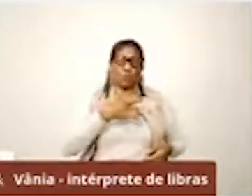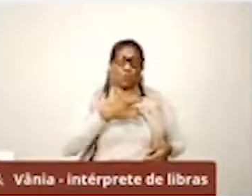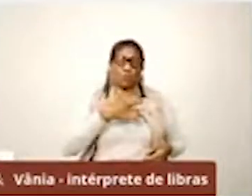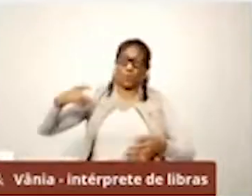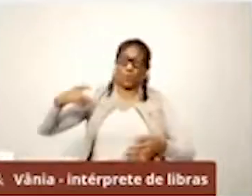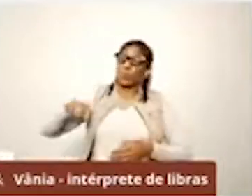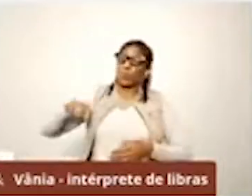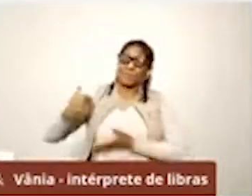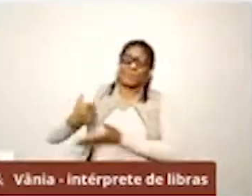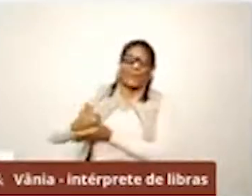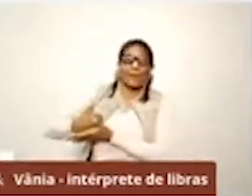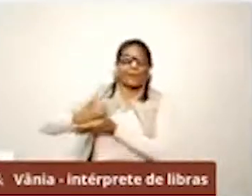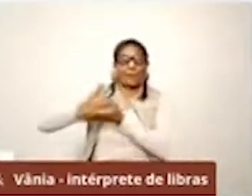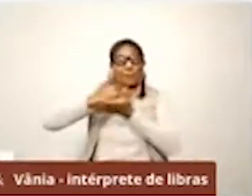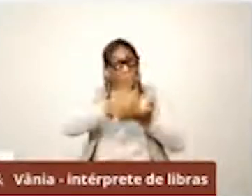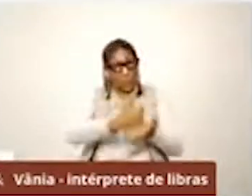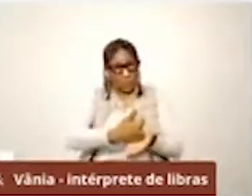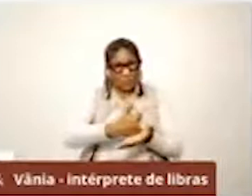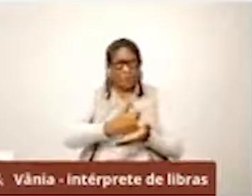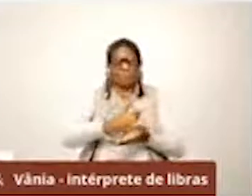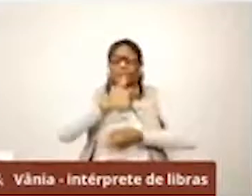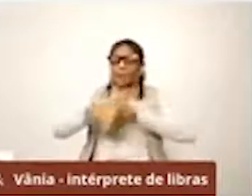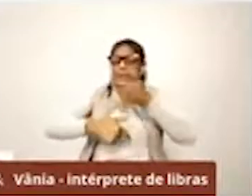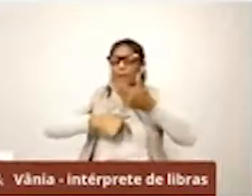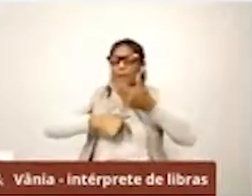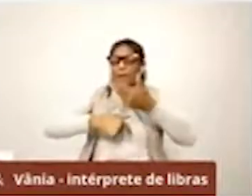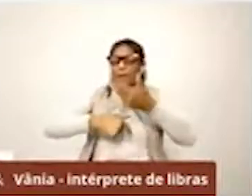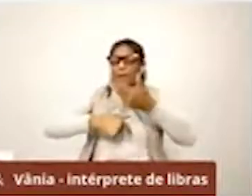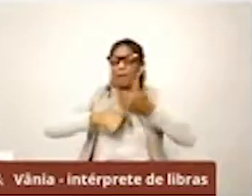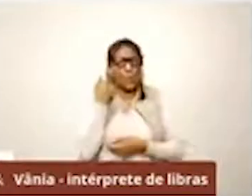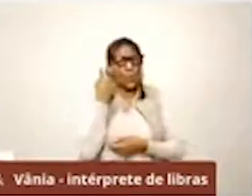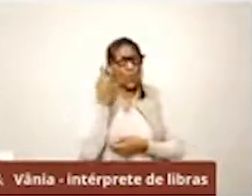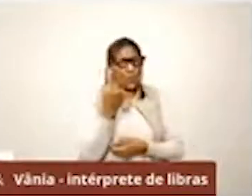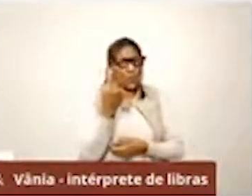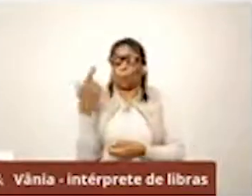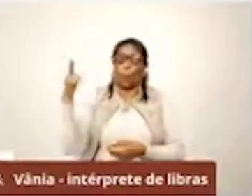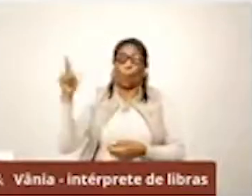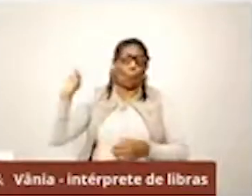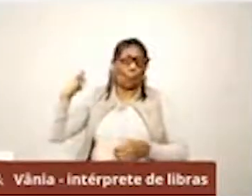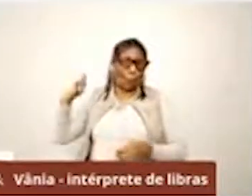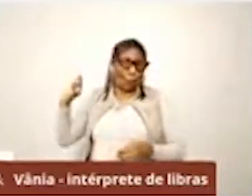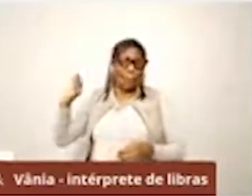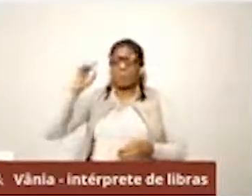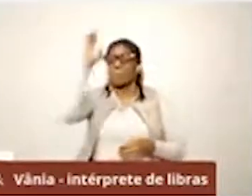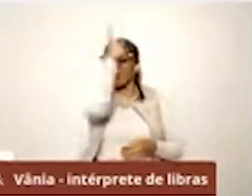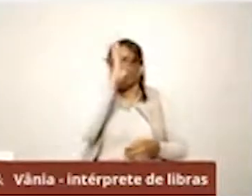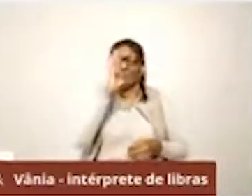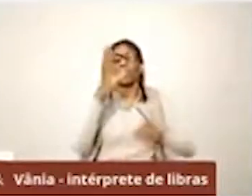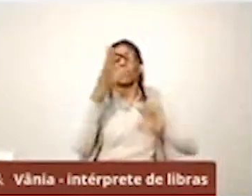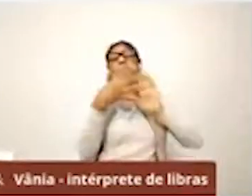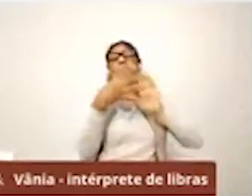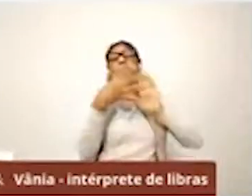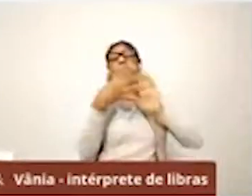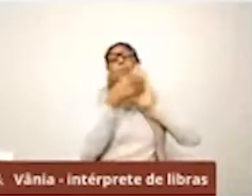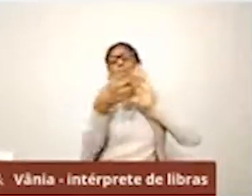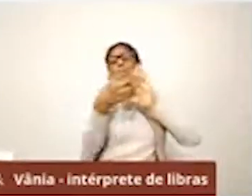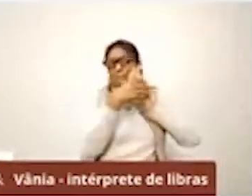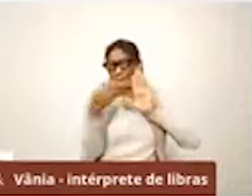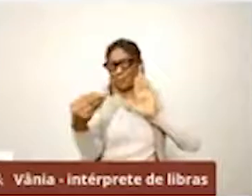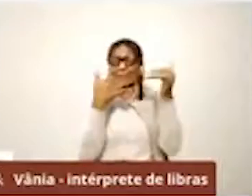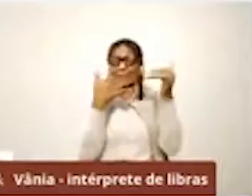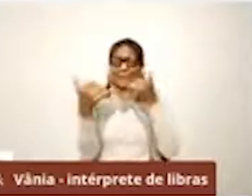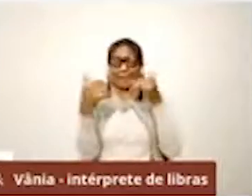uma ação pioneira e que tenho certeza vai ser um bom exemplo para o Brasil. Nós estamos hoje, por exemplo, fazendo cerca de